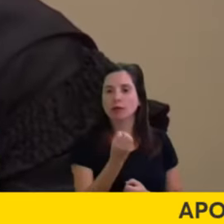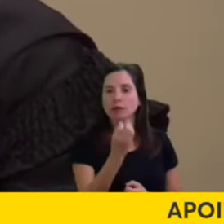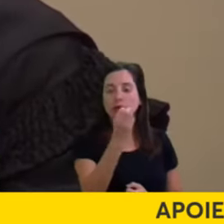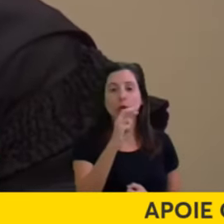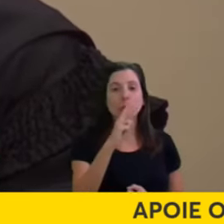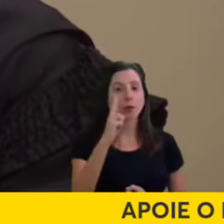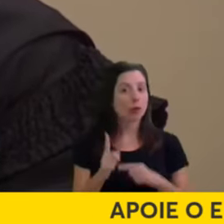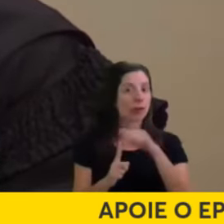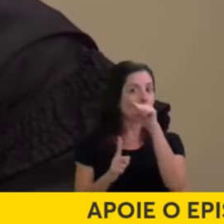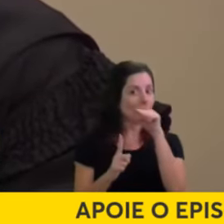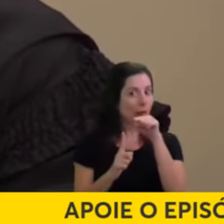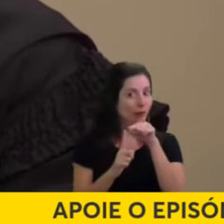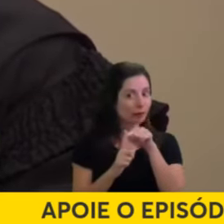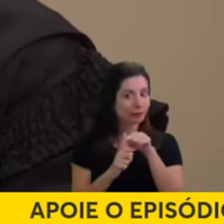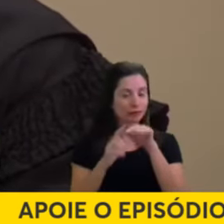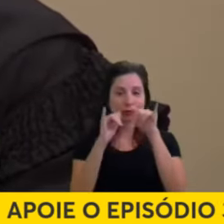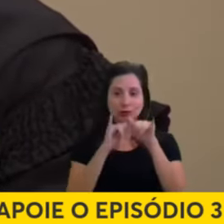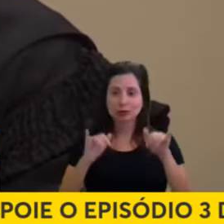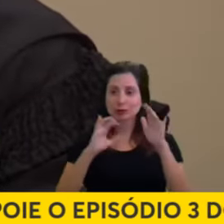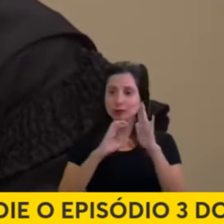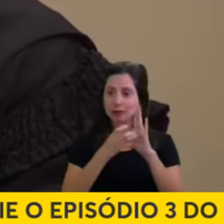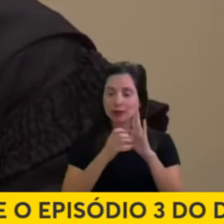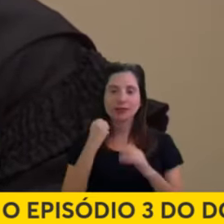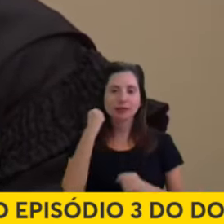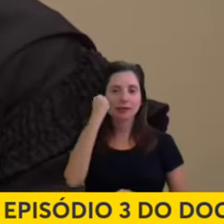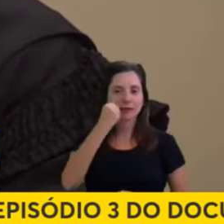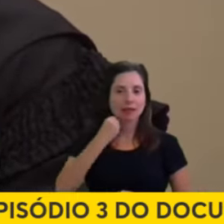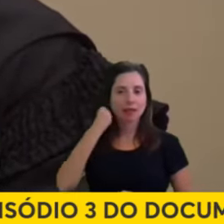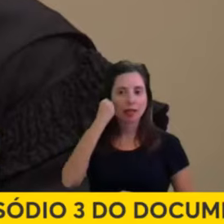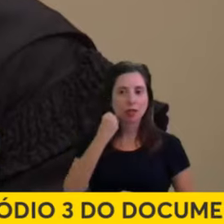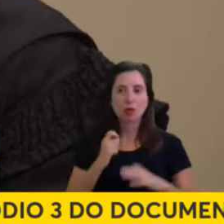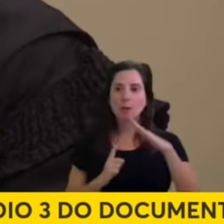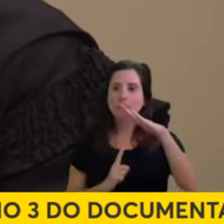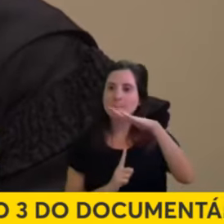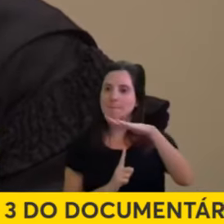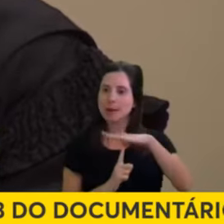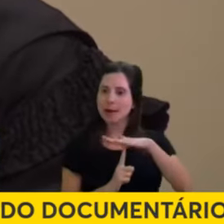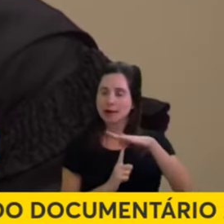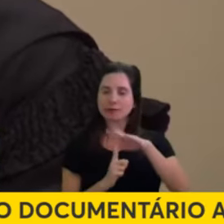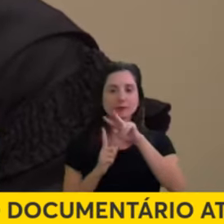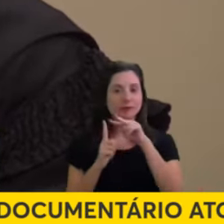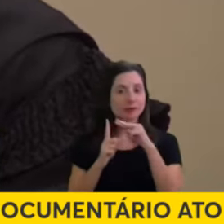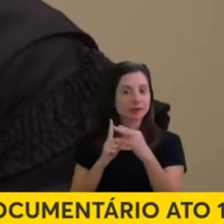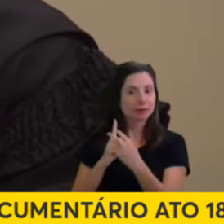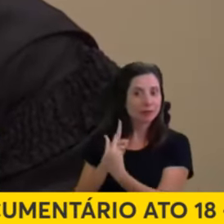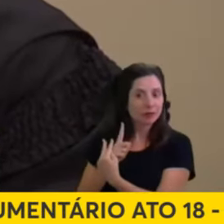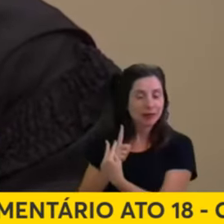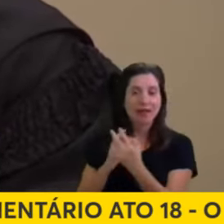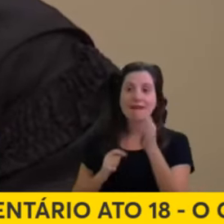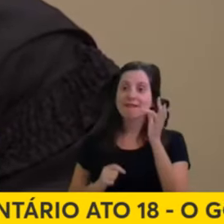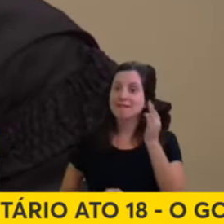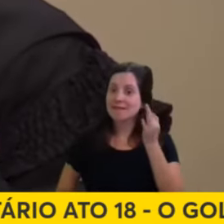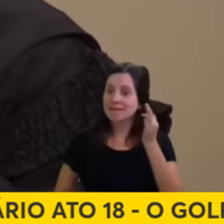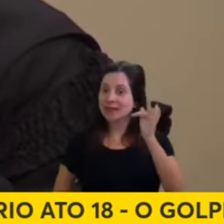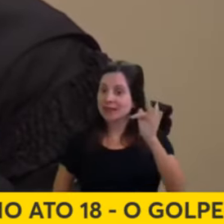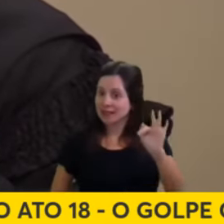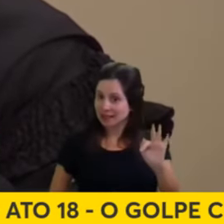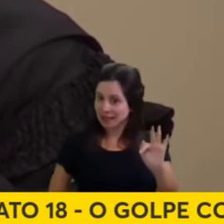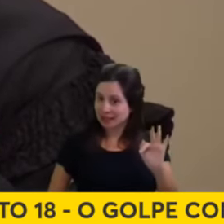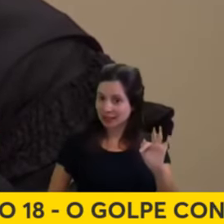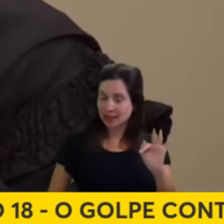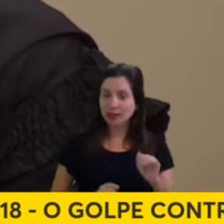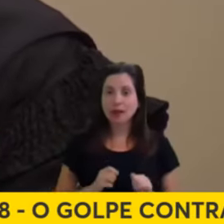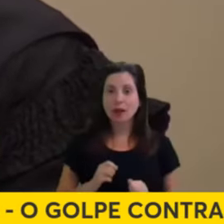campanha eleitoral muito menos para senador no Paraná quanto a este ponto muito embora a Federação e o PT em suas